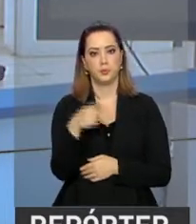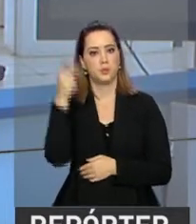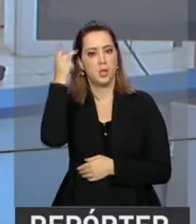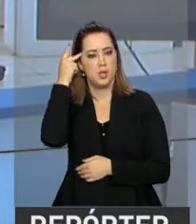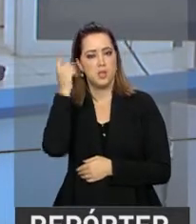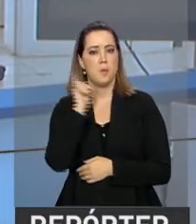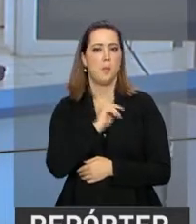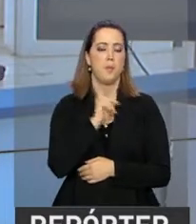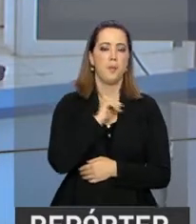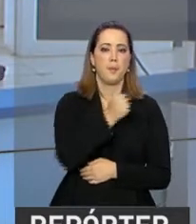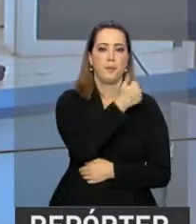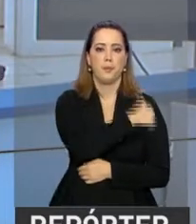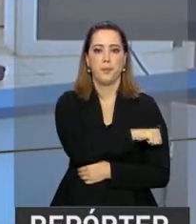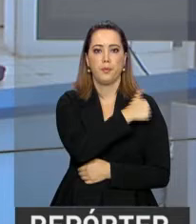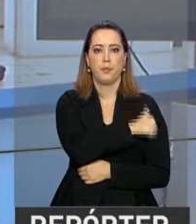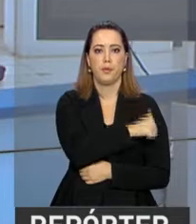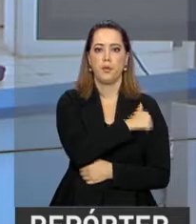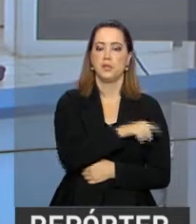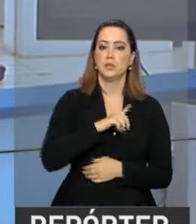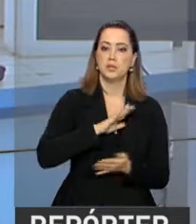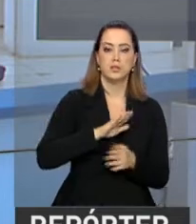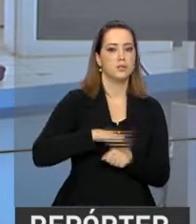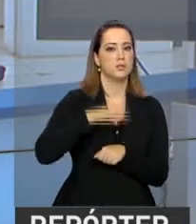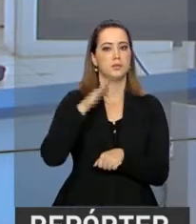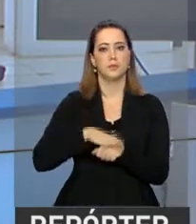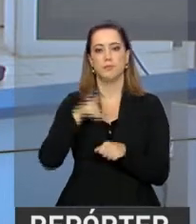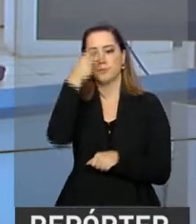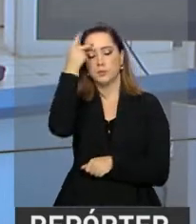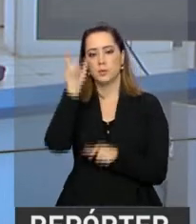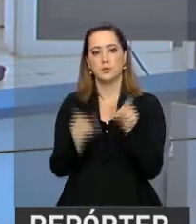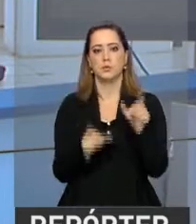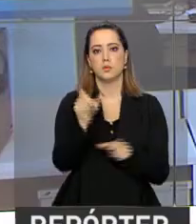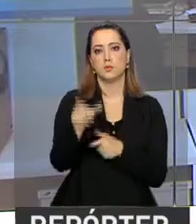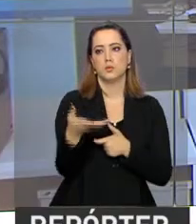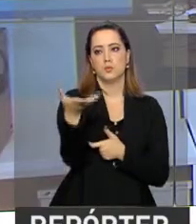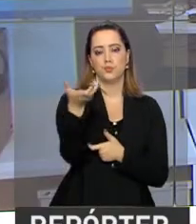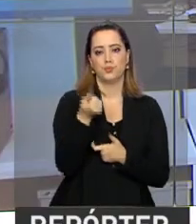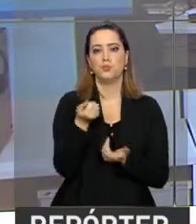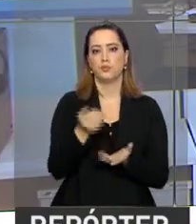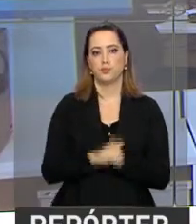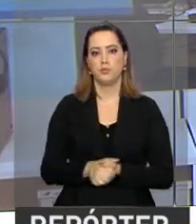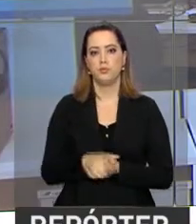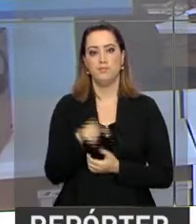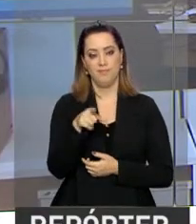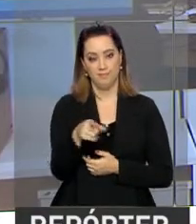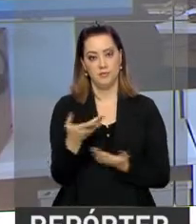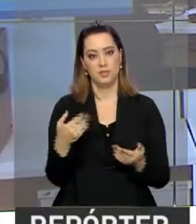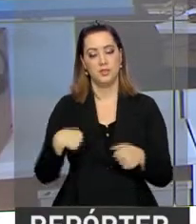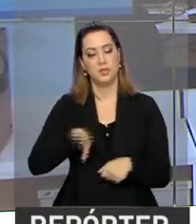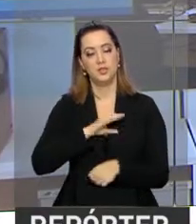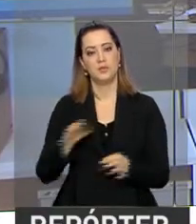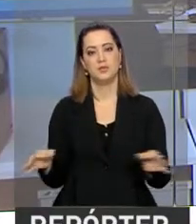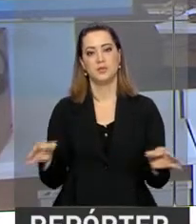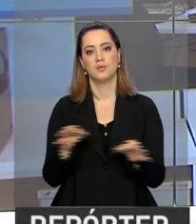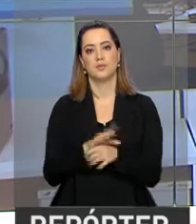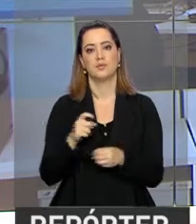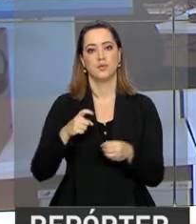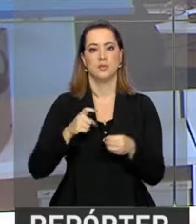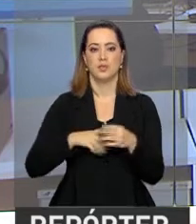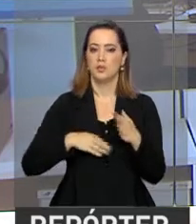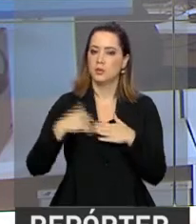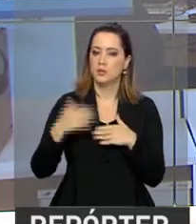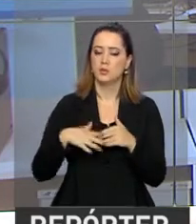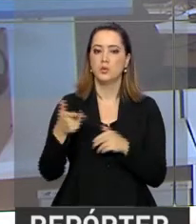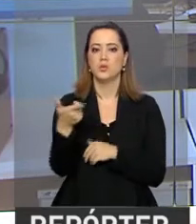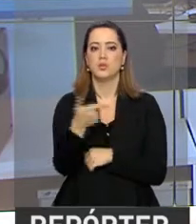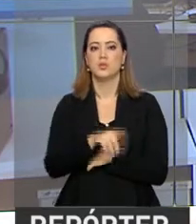Minas Gerais, Rio de Janeiro são os estados com o maior número de recolhimento. E com essa informação nós ficamos por aqui. Voltamos a